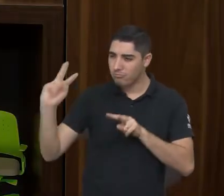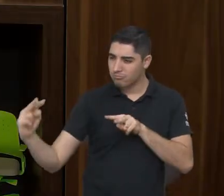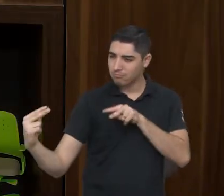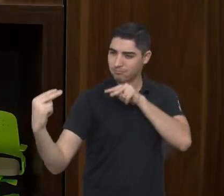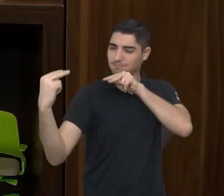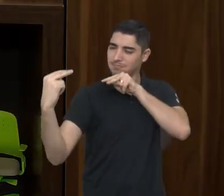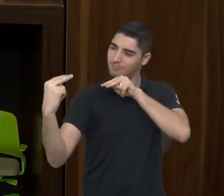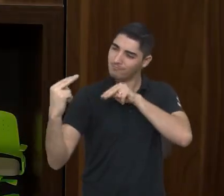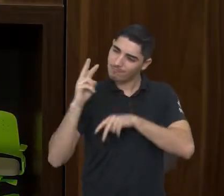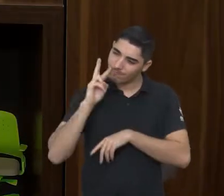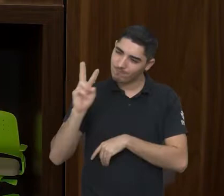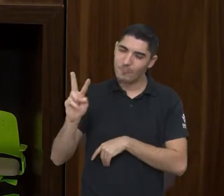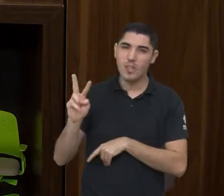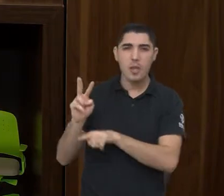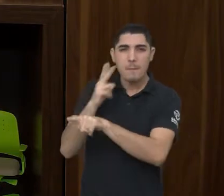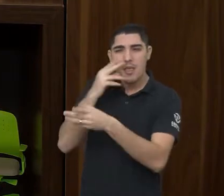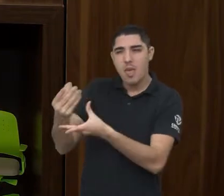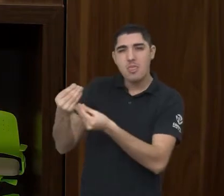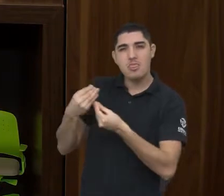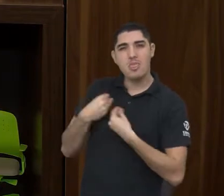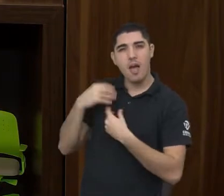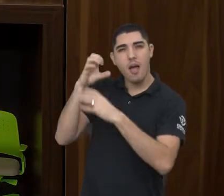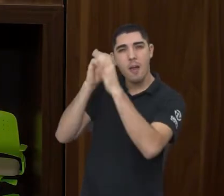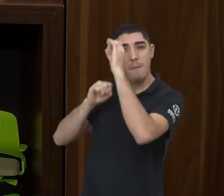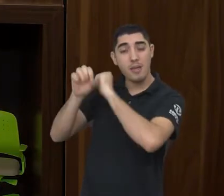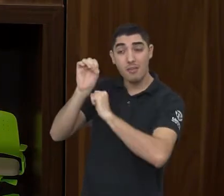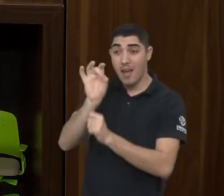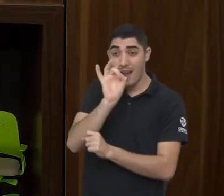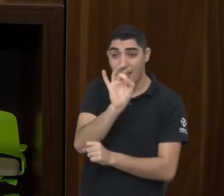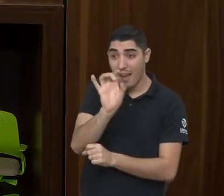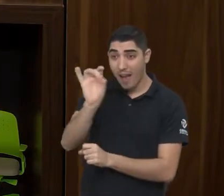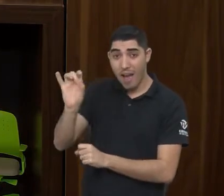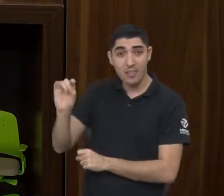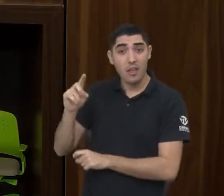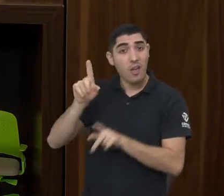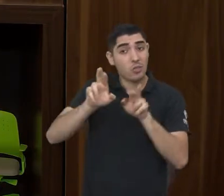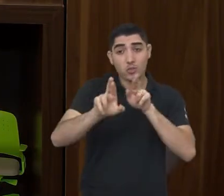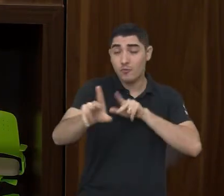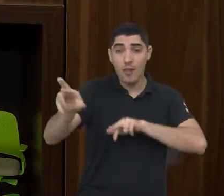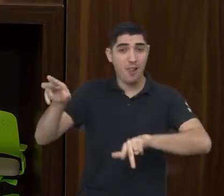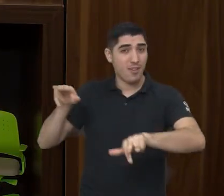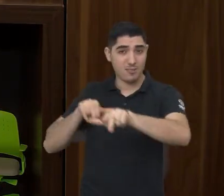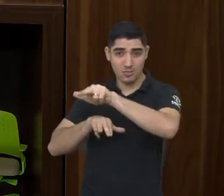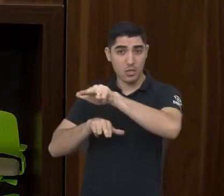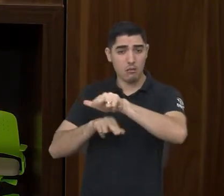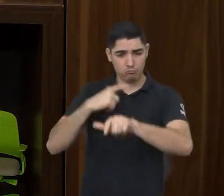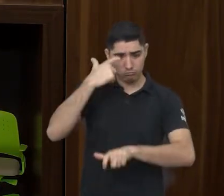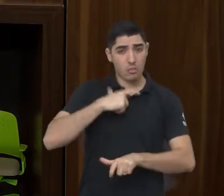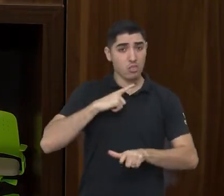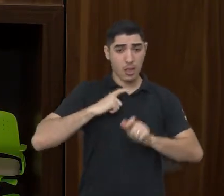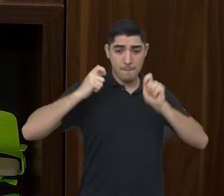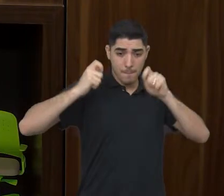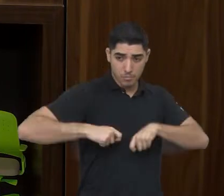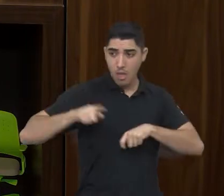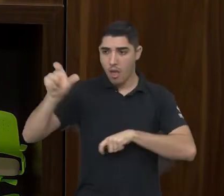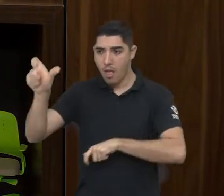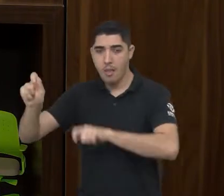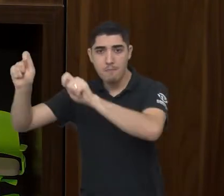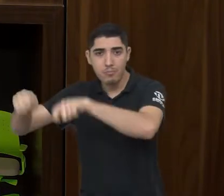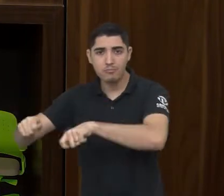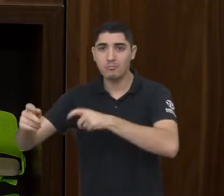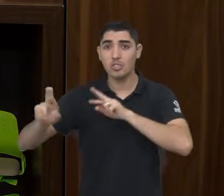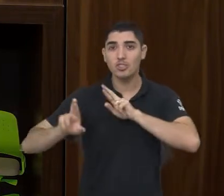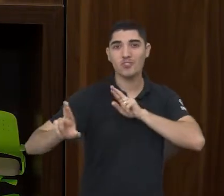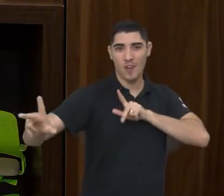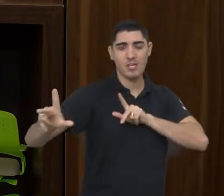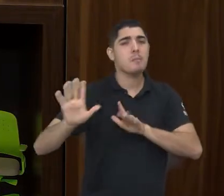outro, né, como forma de aprendizado. Cada um de nós somos diferentes, cada pessoa tem potenciais diferentes. Então,